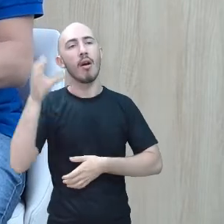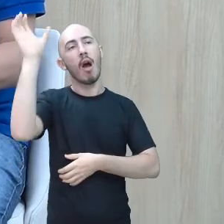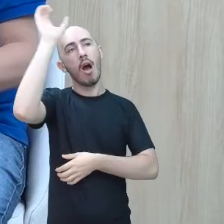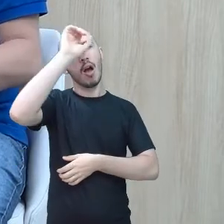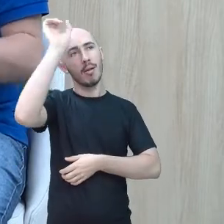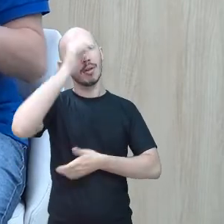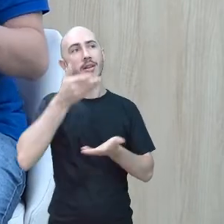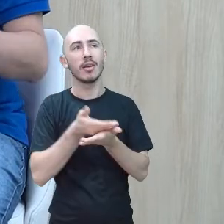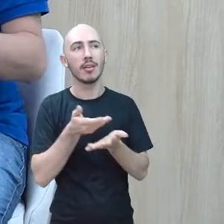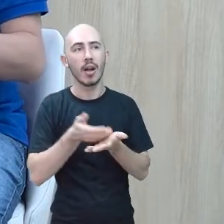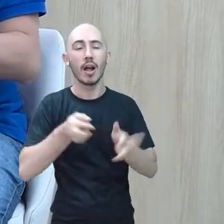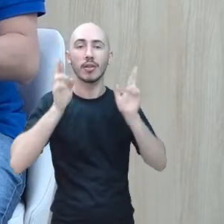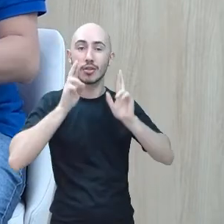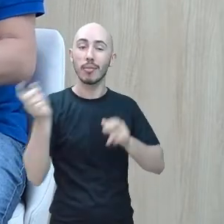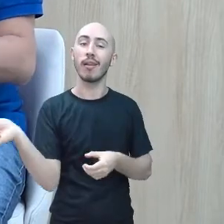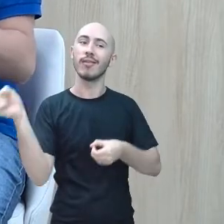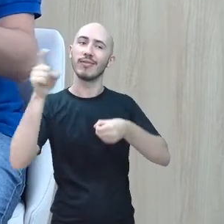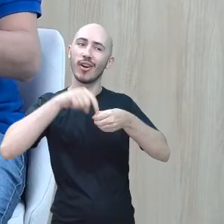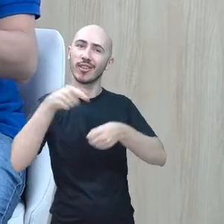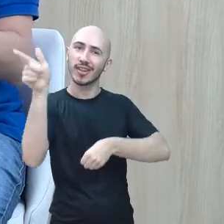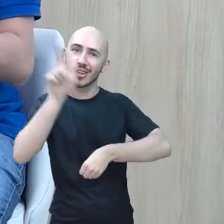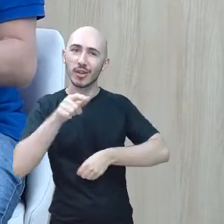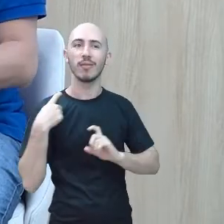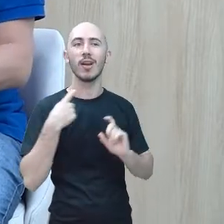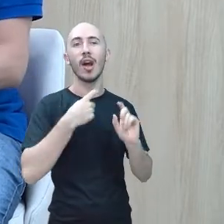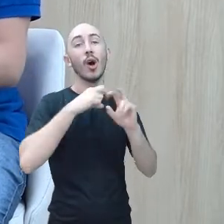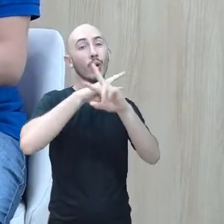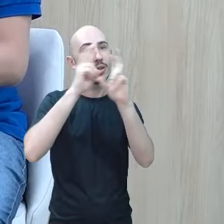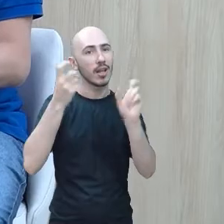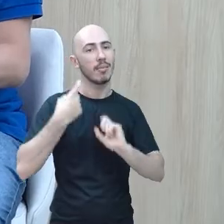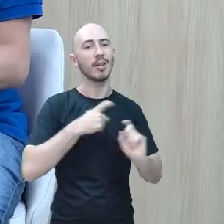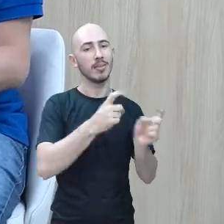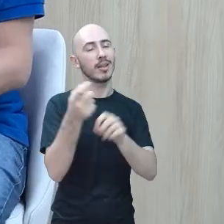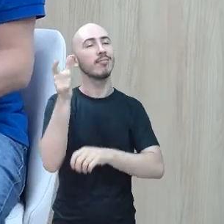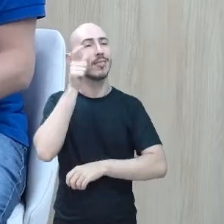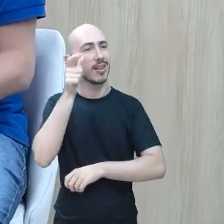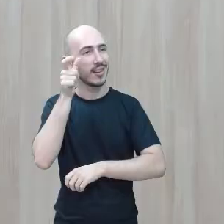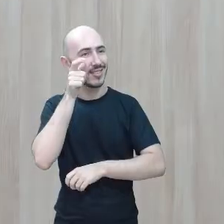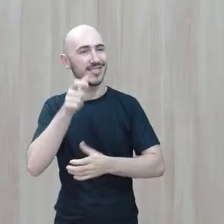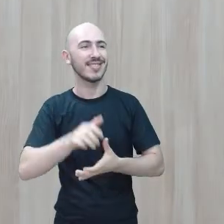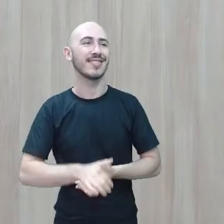mais com essa aula. Espero poder voltar aqui para poder debater esse tema que é realmente muito interessante.